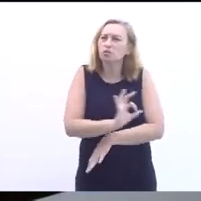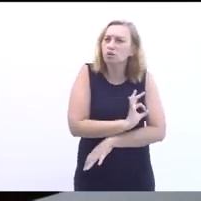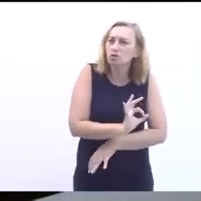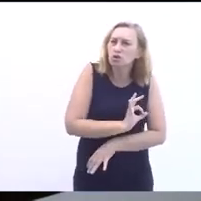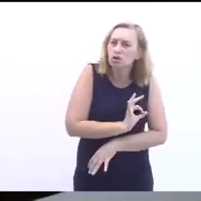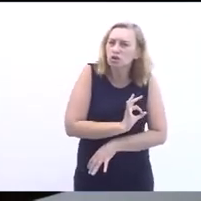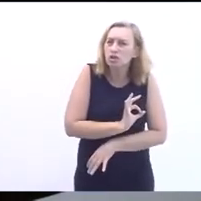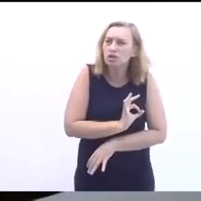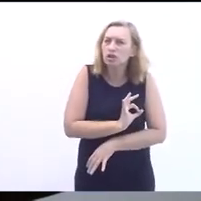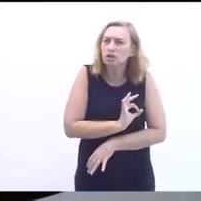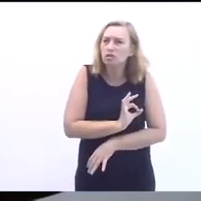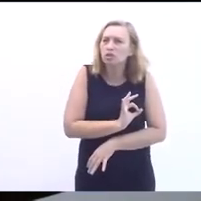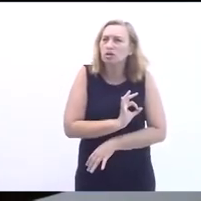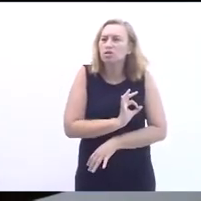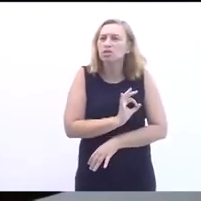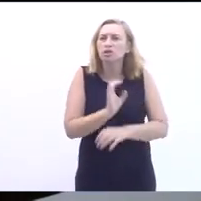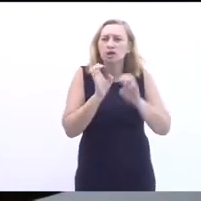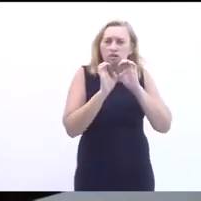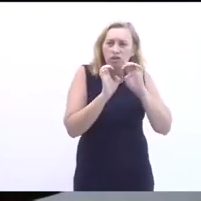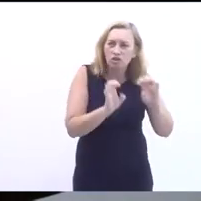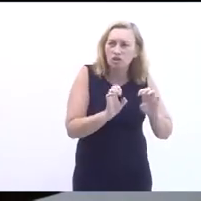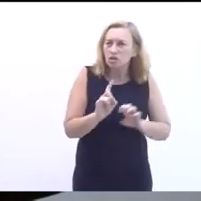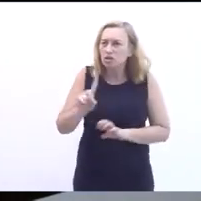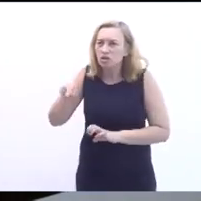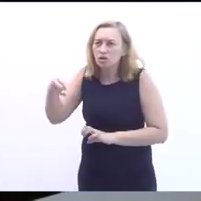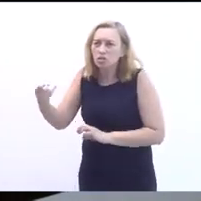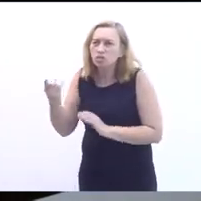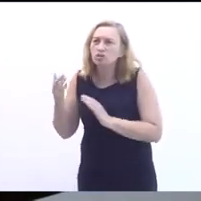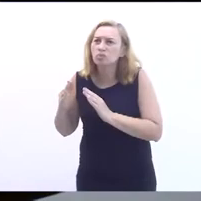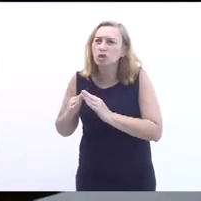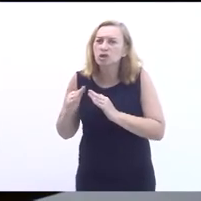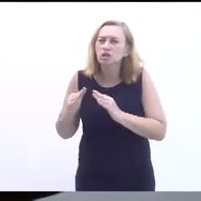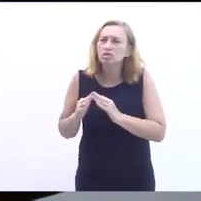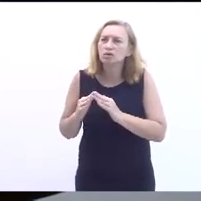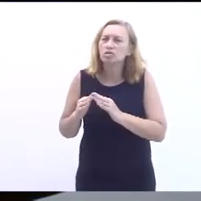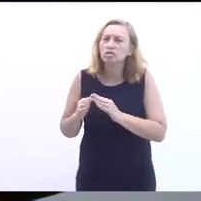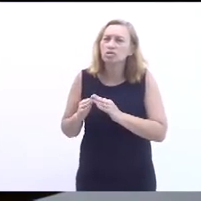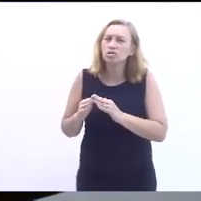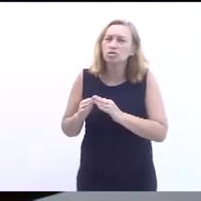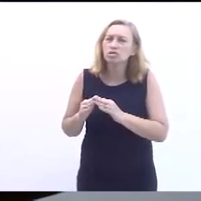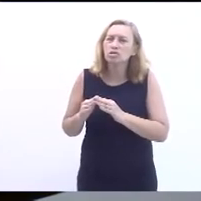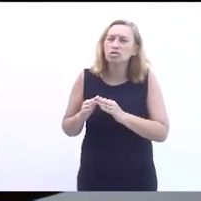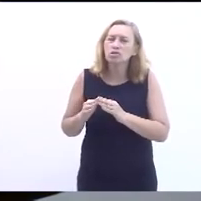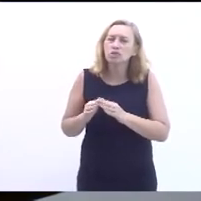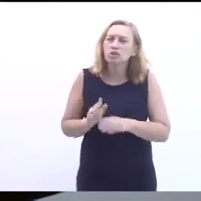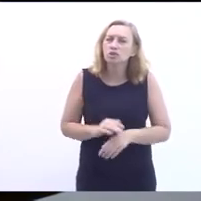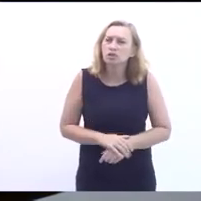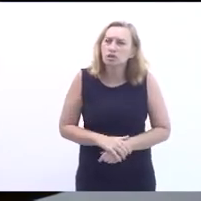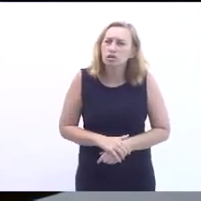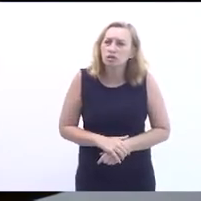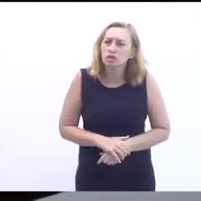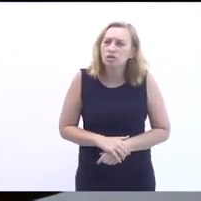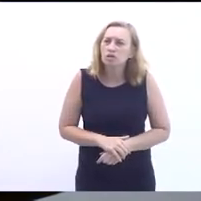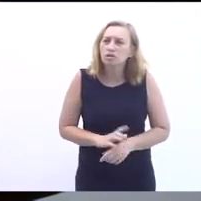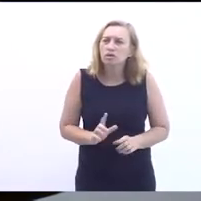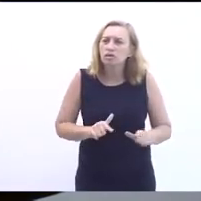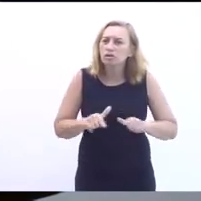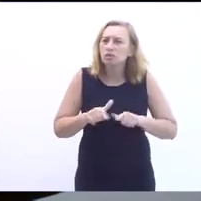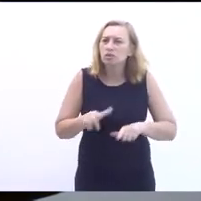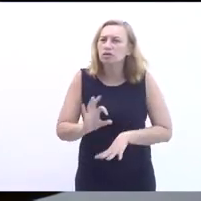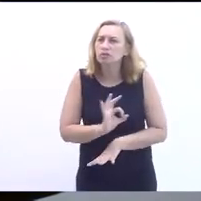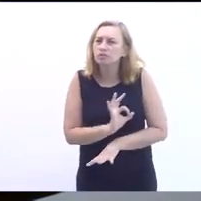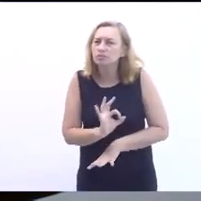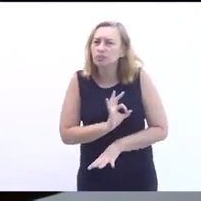os evangélicos e outros moralistas de plantão ou tratores a segurança e